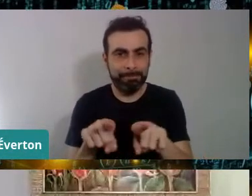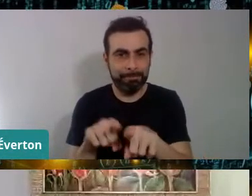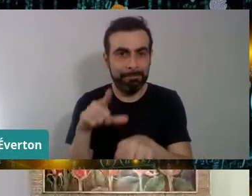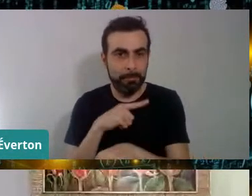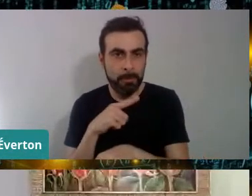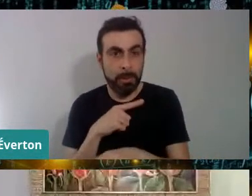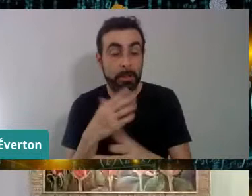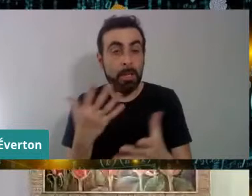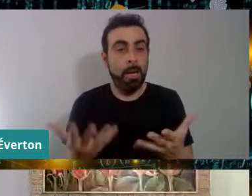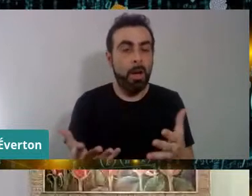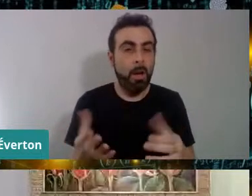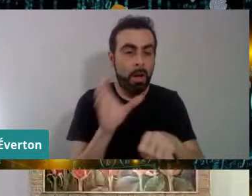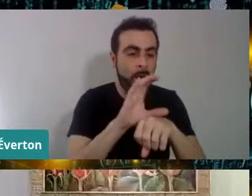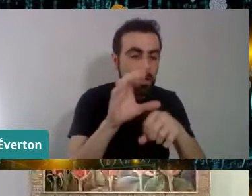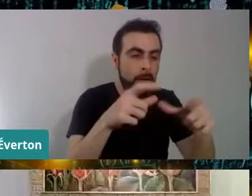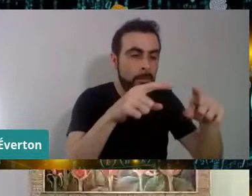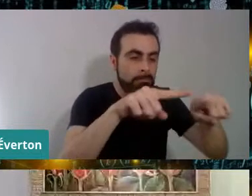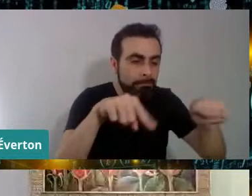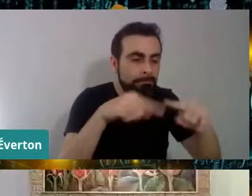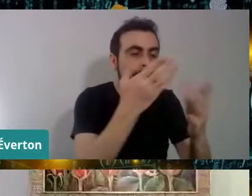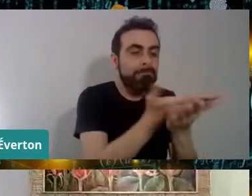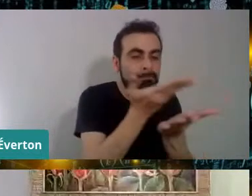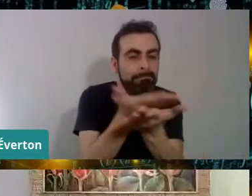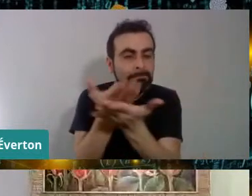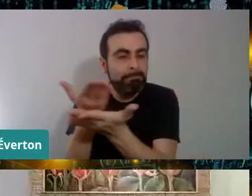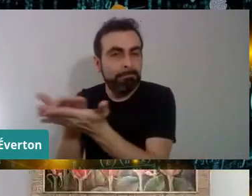as turmas, né? Que nós tivemos